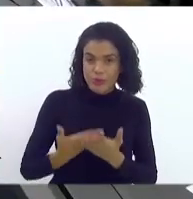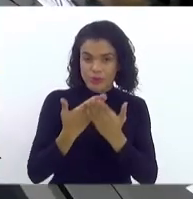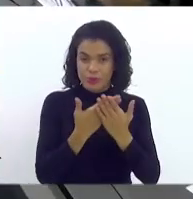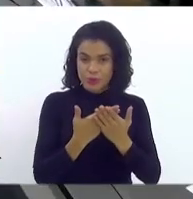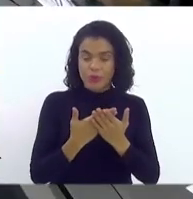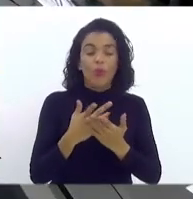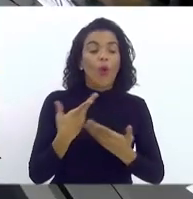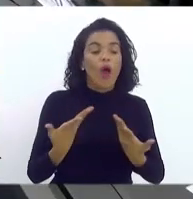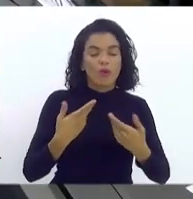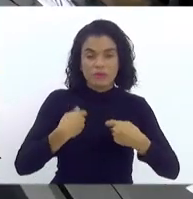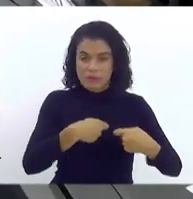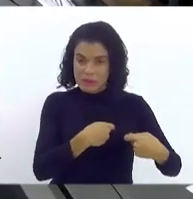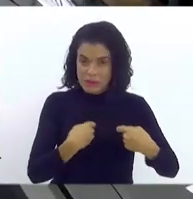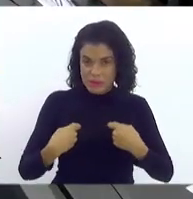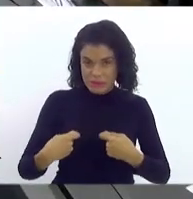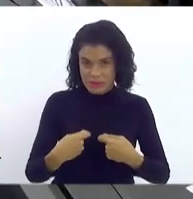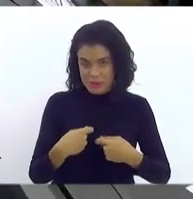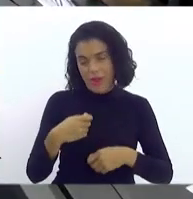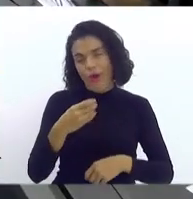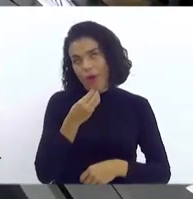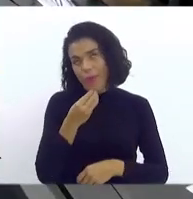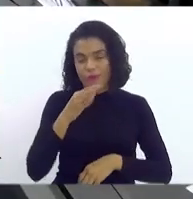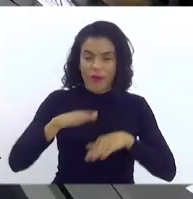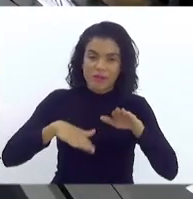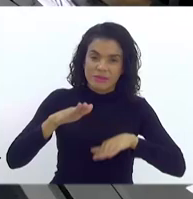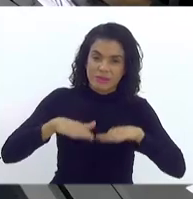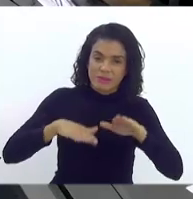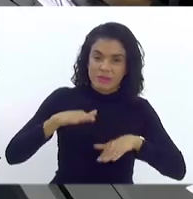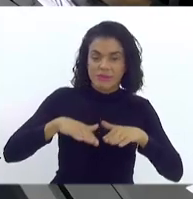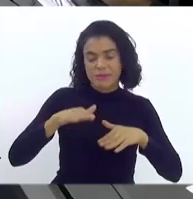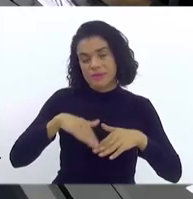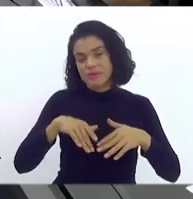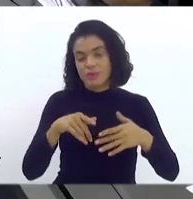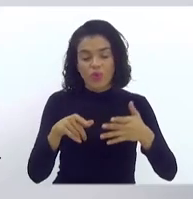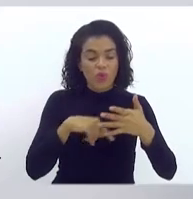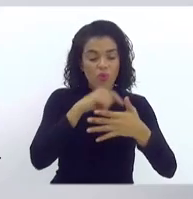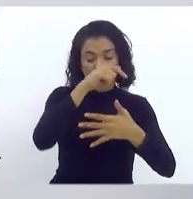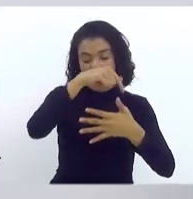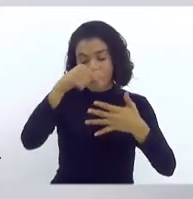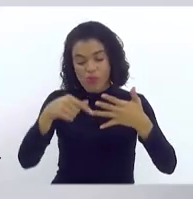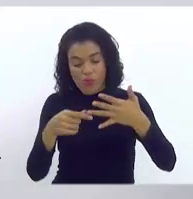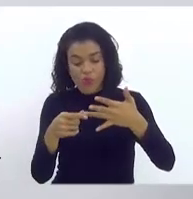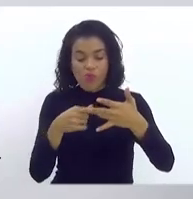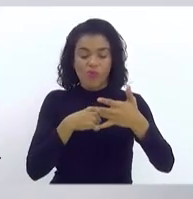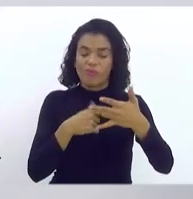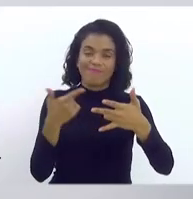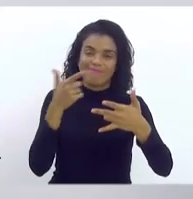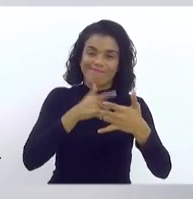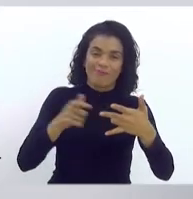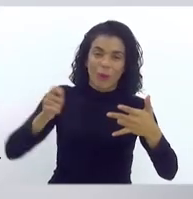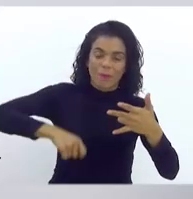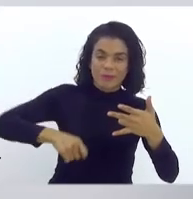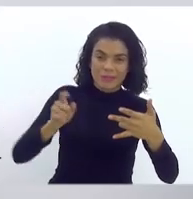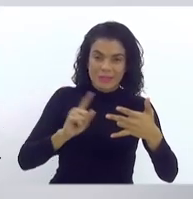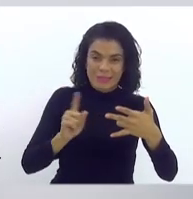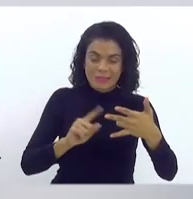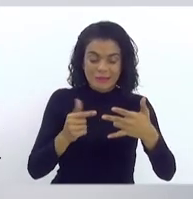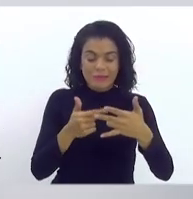demandas. É claro que, às vezes, em algum ponto, não é possível naquele momento, para um município que não tem a